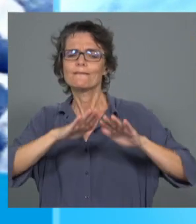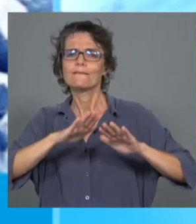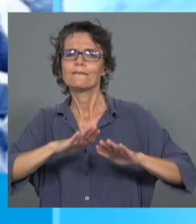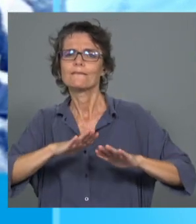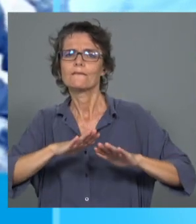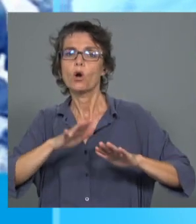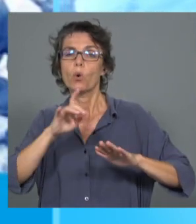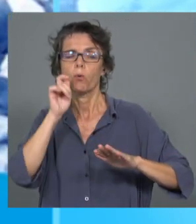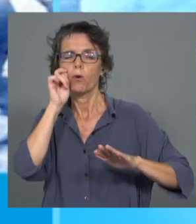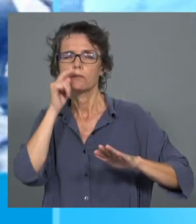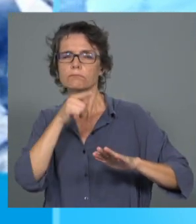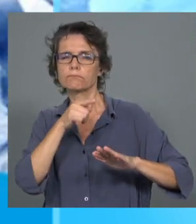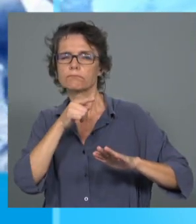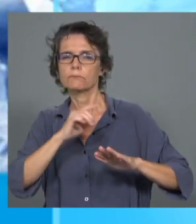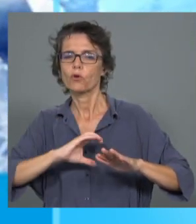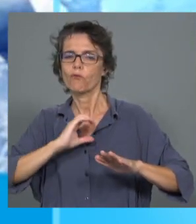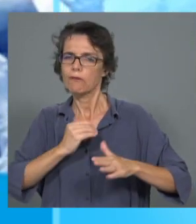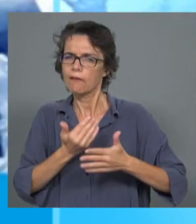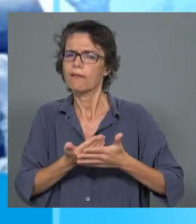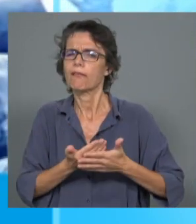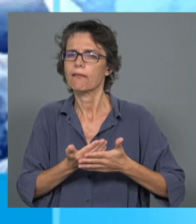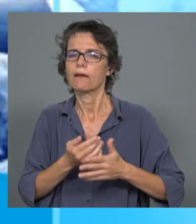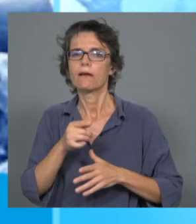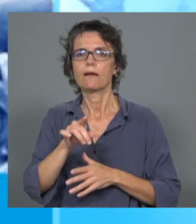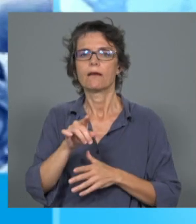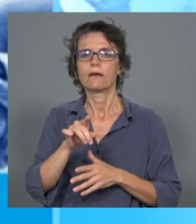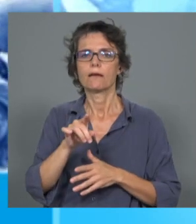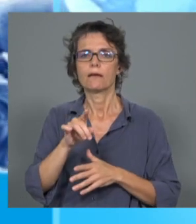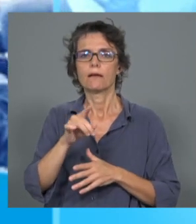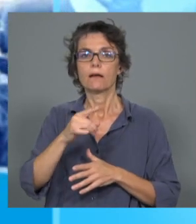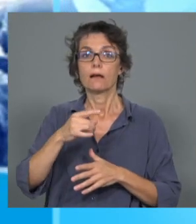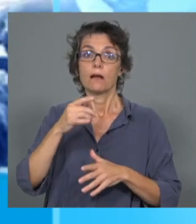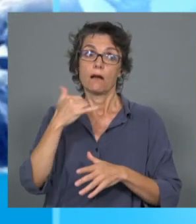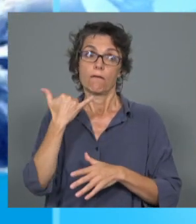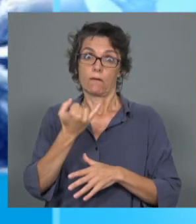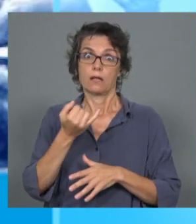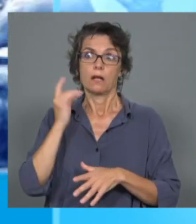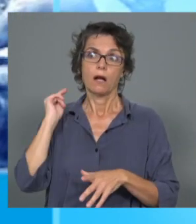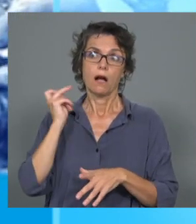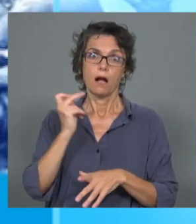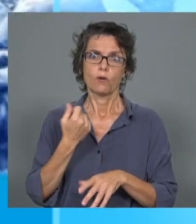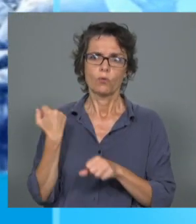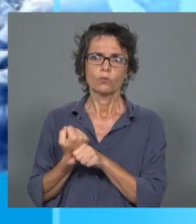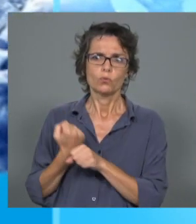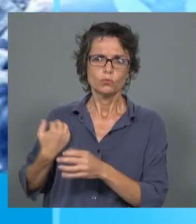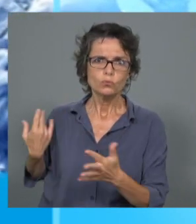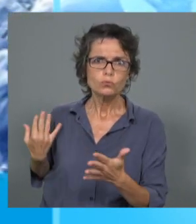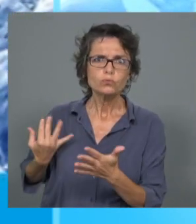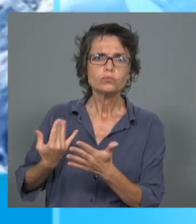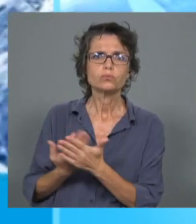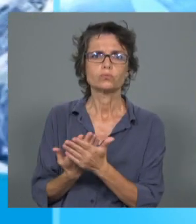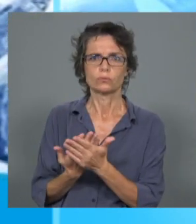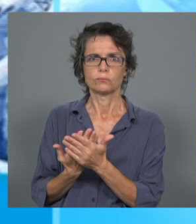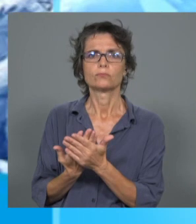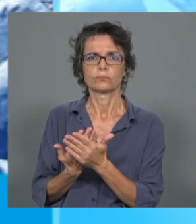haver ou vir a haver, não é? E, de facto, o que temos para trás são 25 anos de um passado que resultou, penso